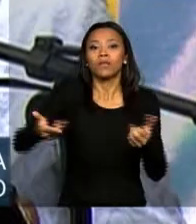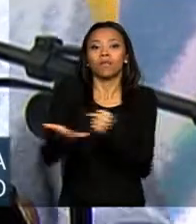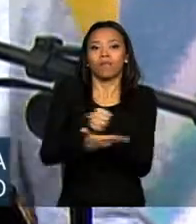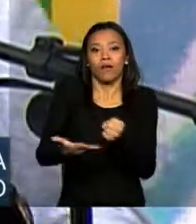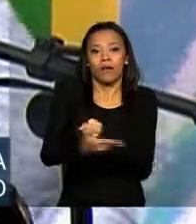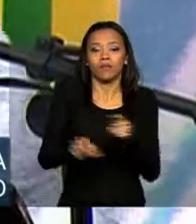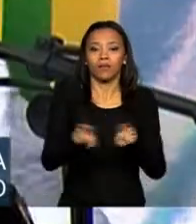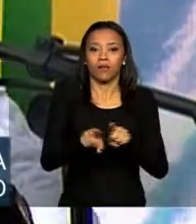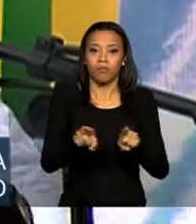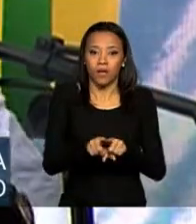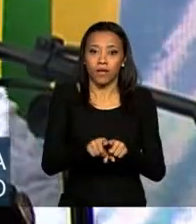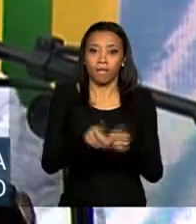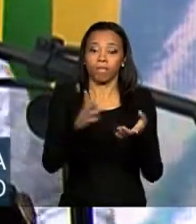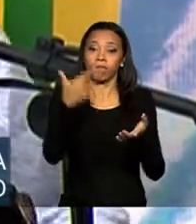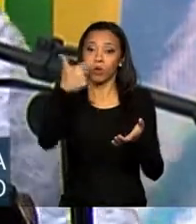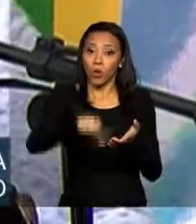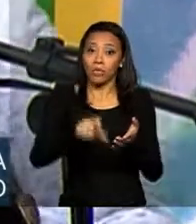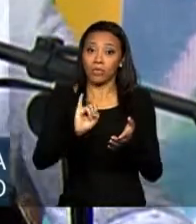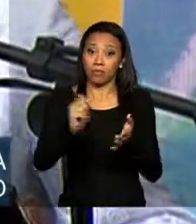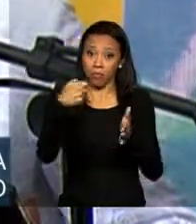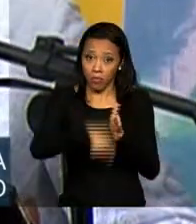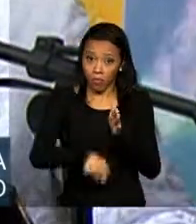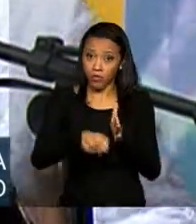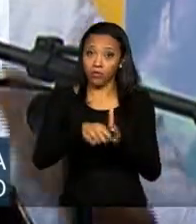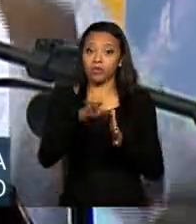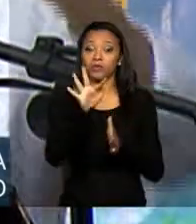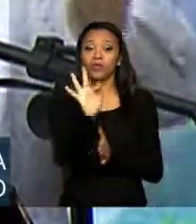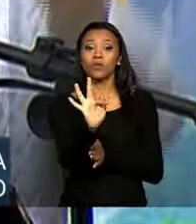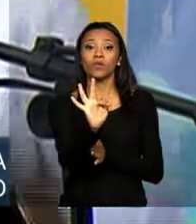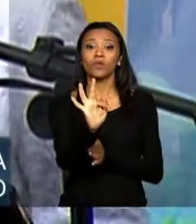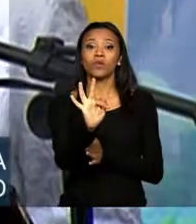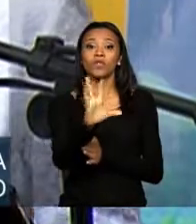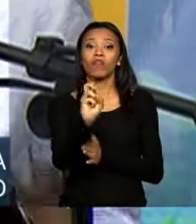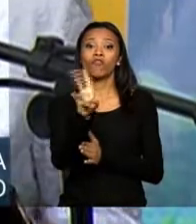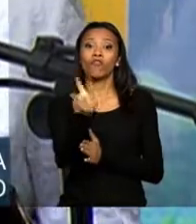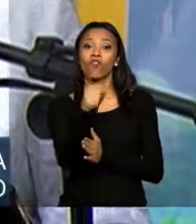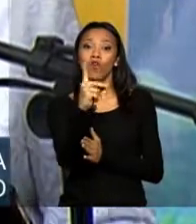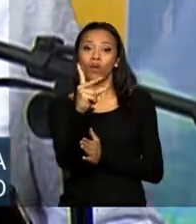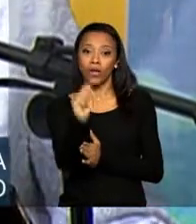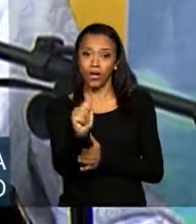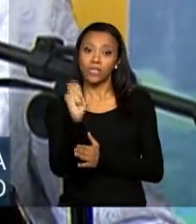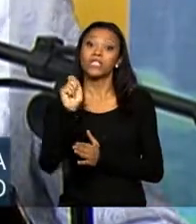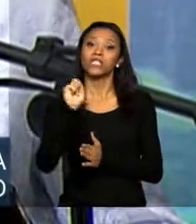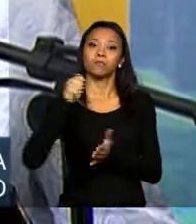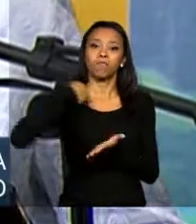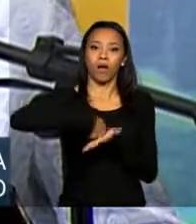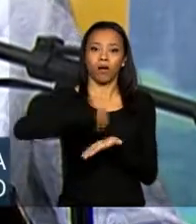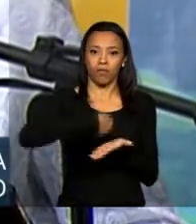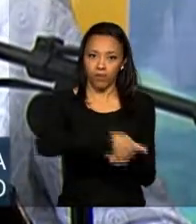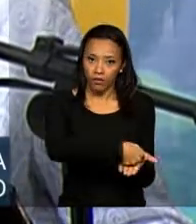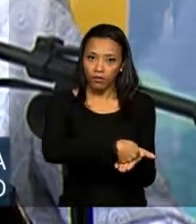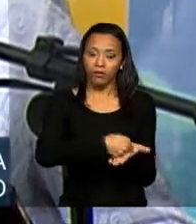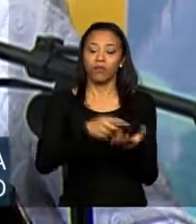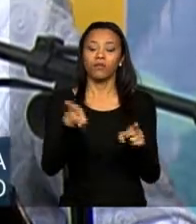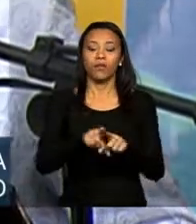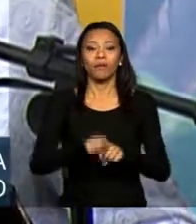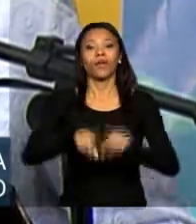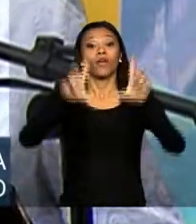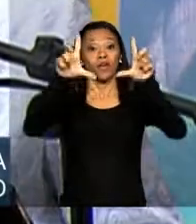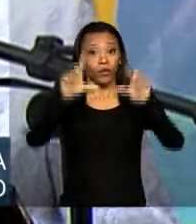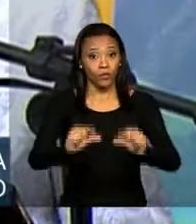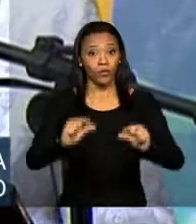pagamento já tomamos medidas para reduzir e o custo da energia